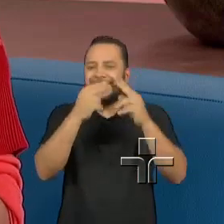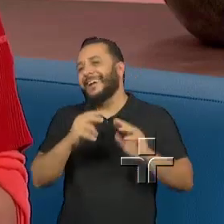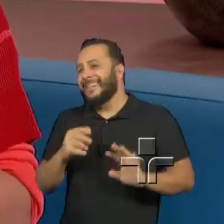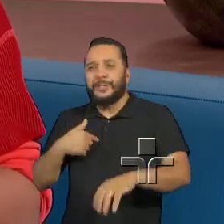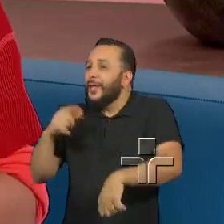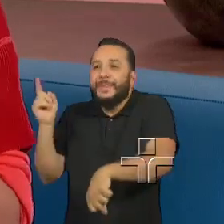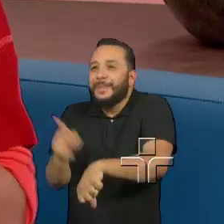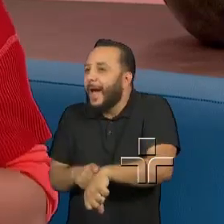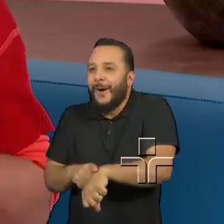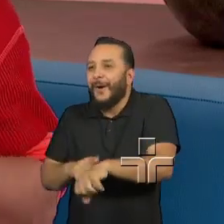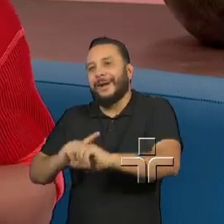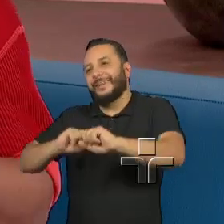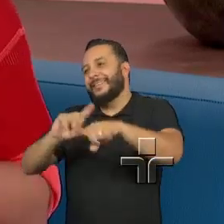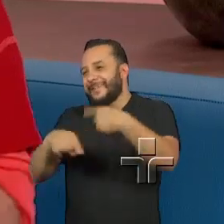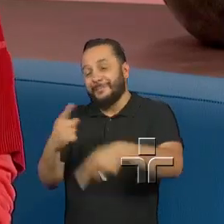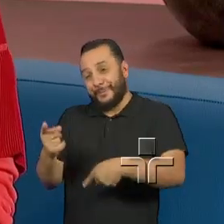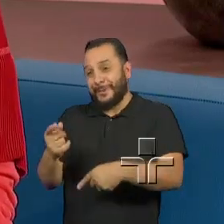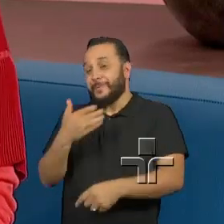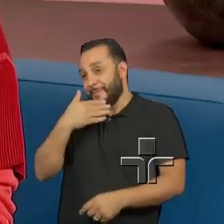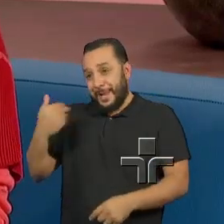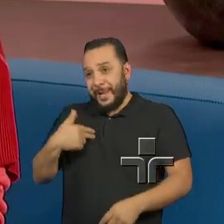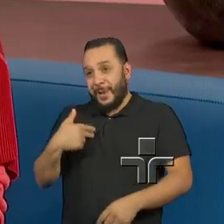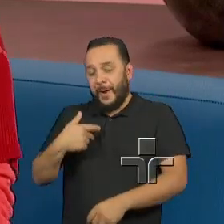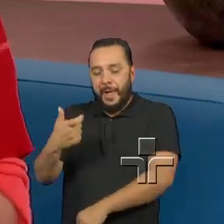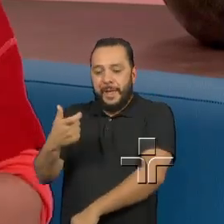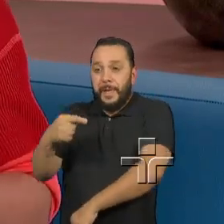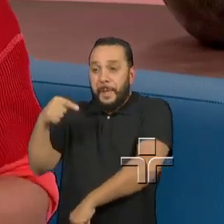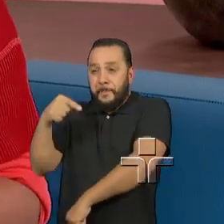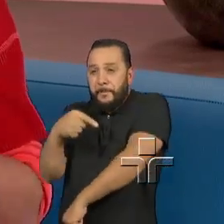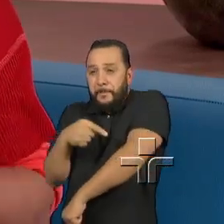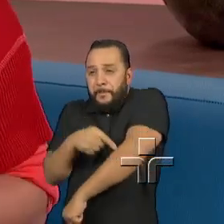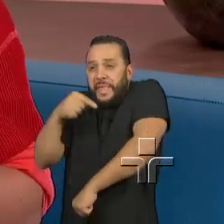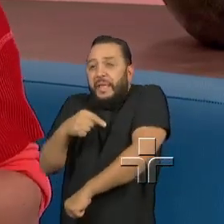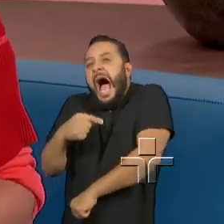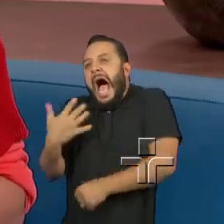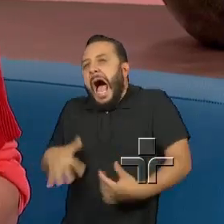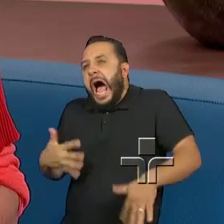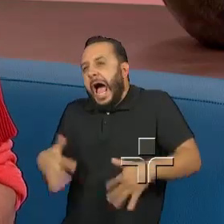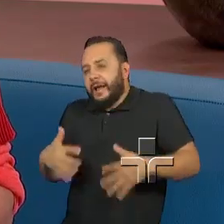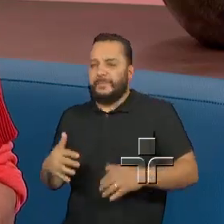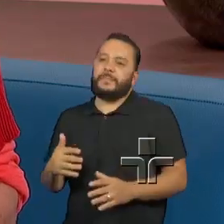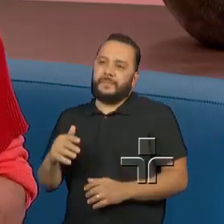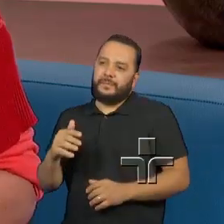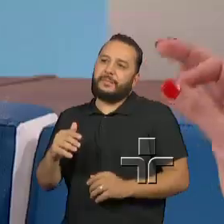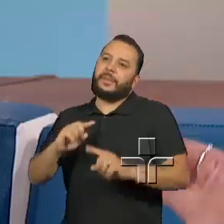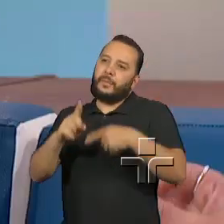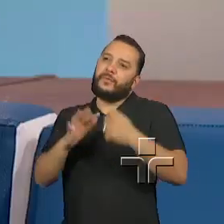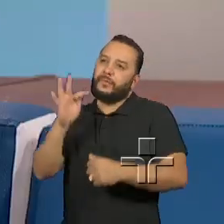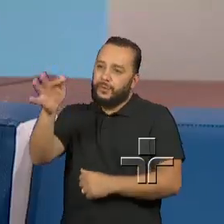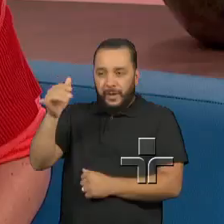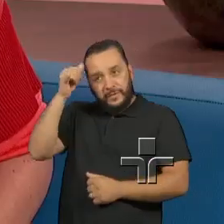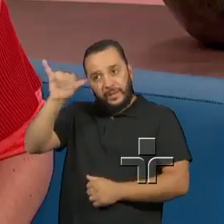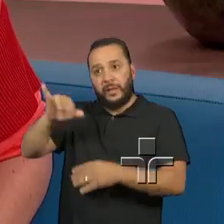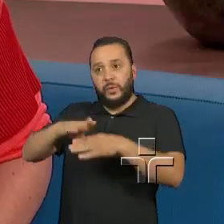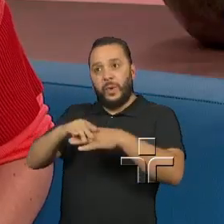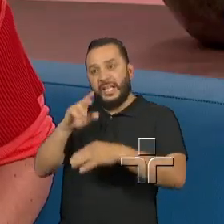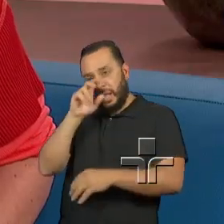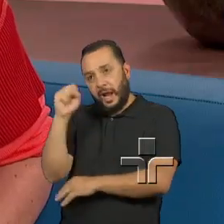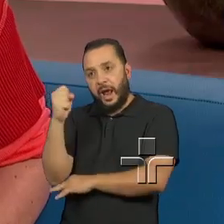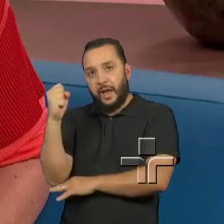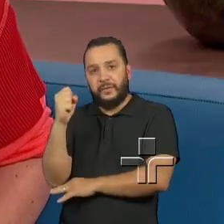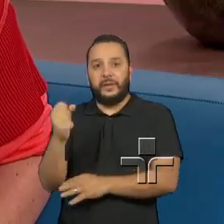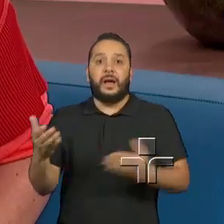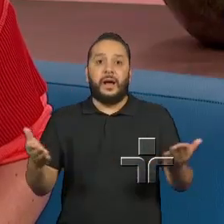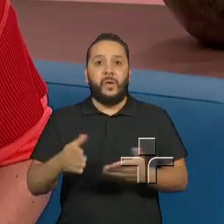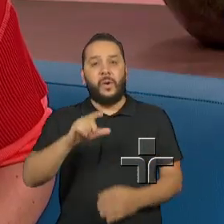E depois, é muito melhor você tomar essa picada e prevenir uma doença grave. Perfeito. Né? E olha, a nossa telespectadora,